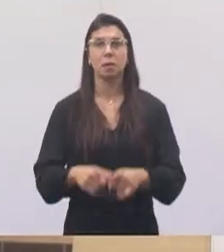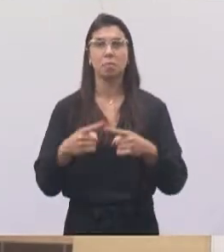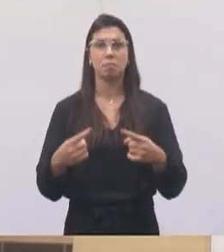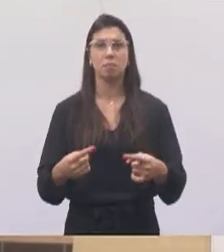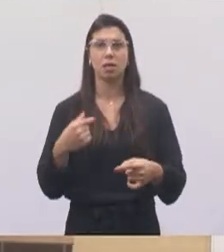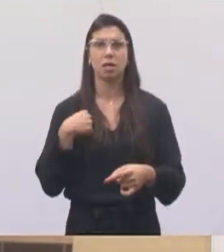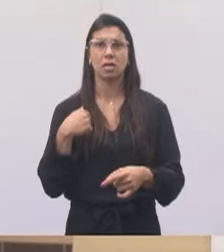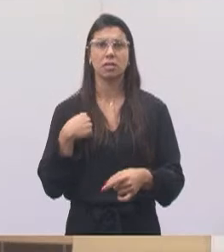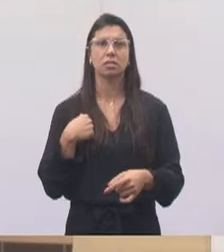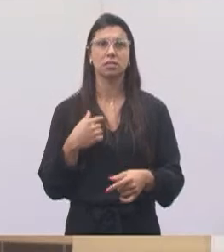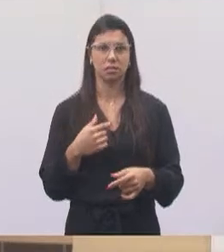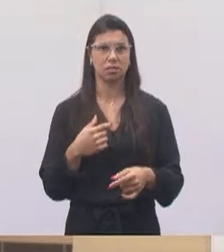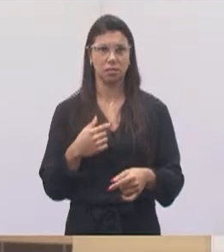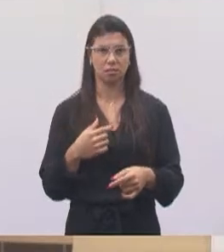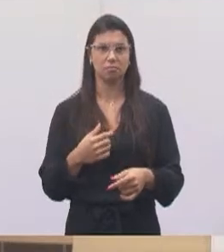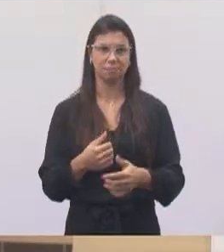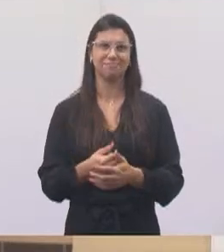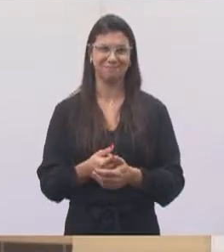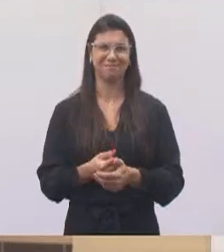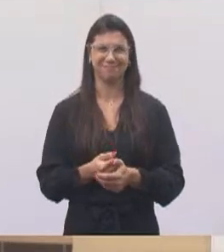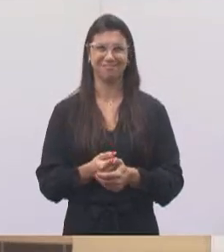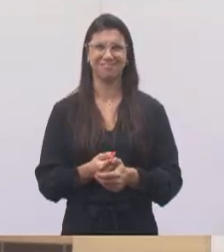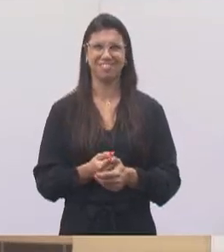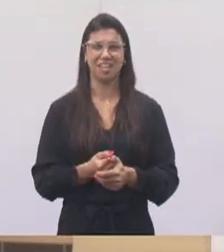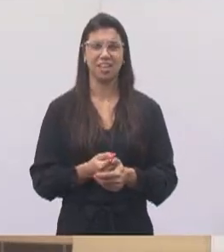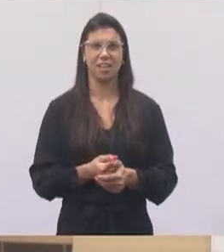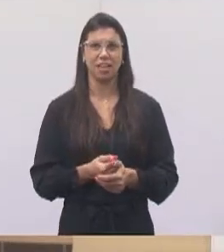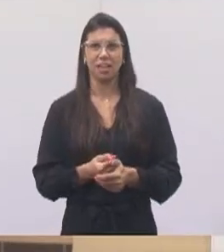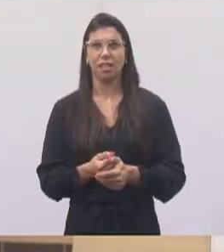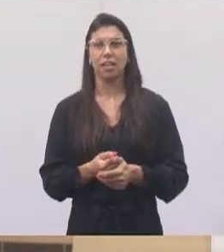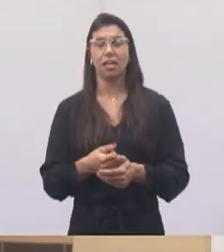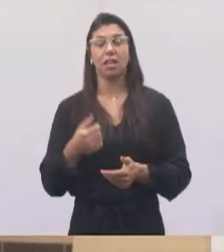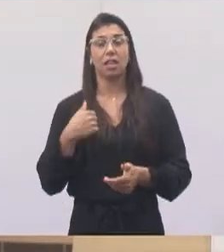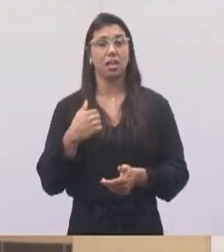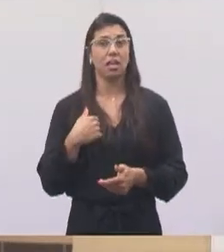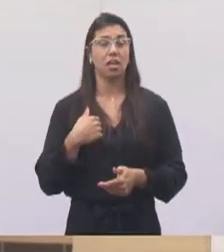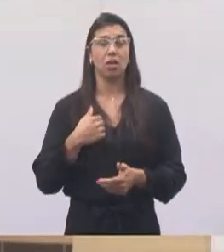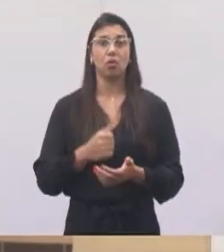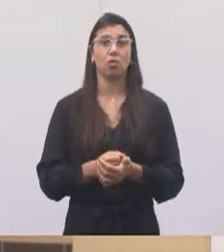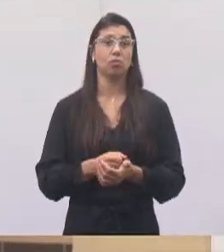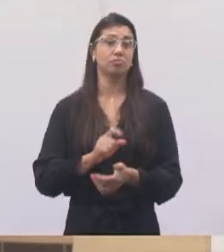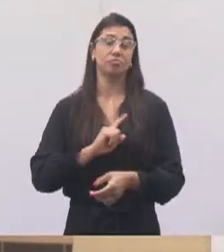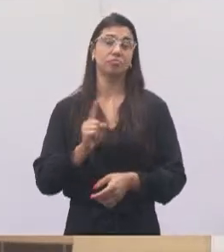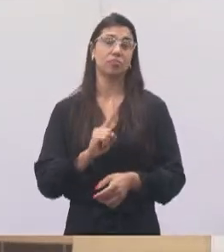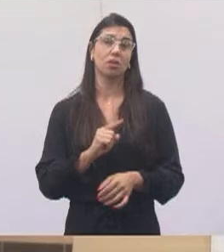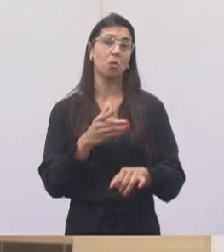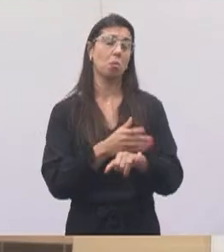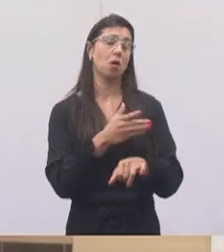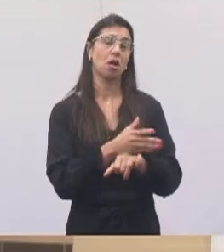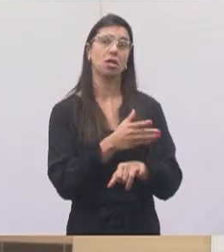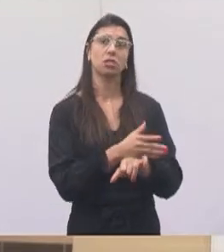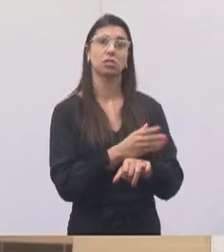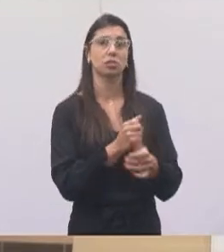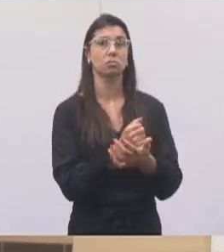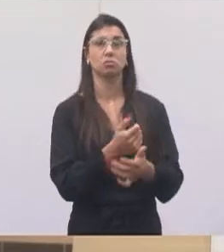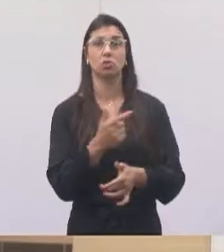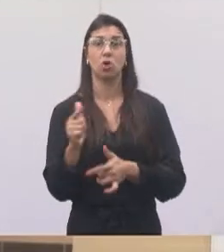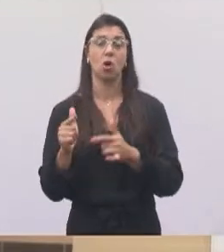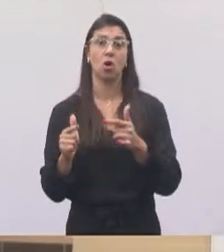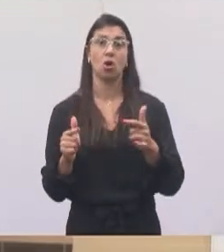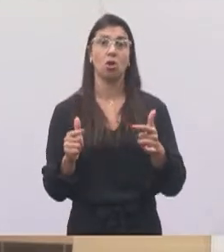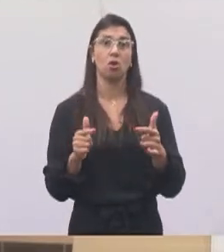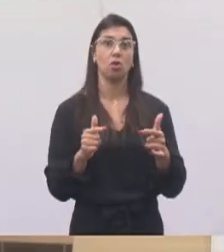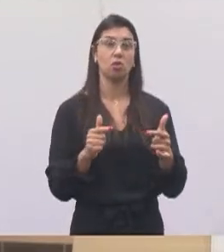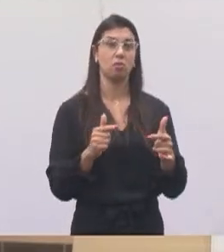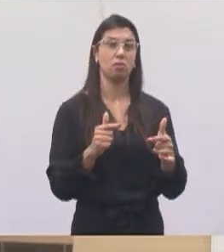sou frequentadora assídua de igrejas, porém, eu sou aquela pessoa que quem me conhece sabe, para eu